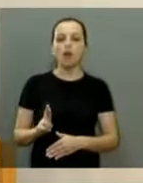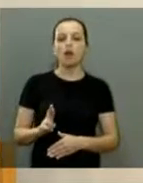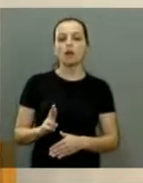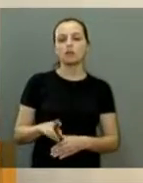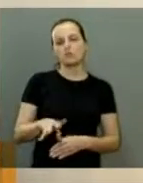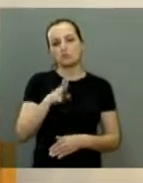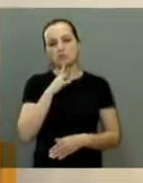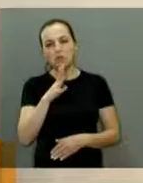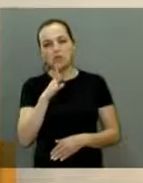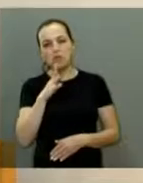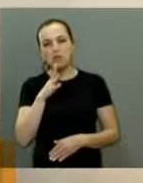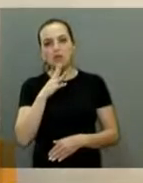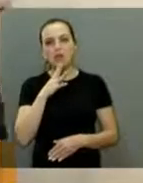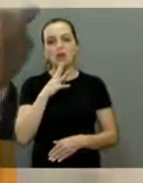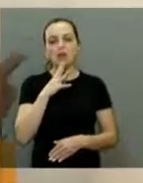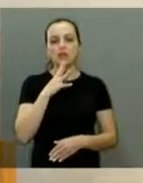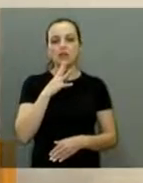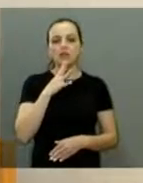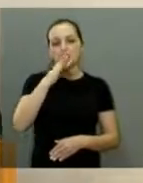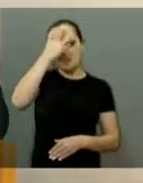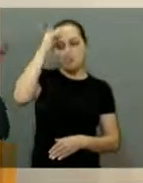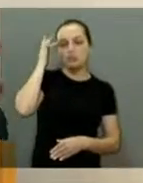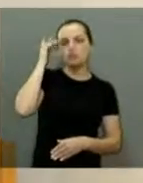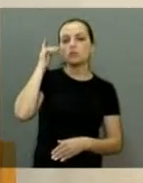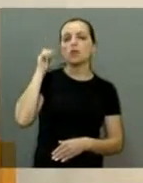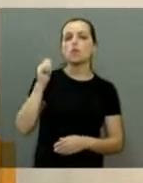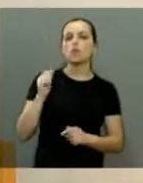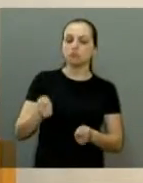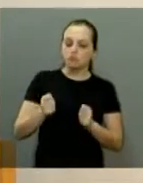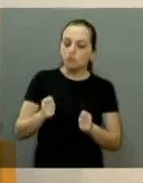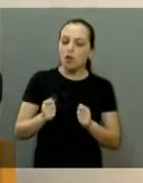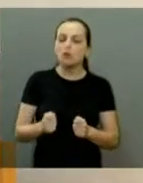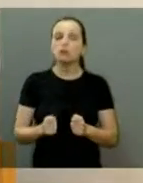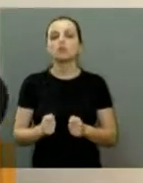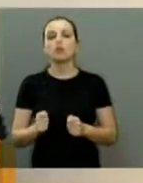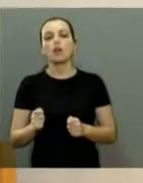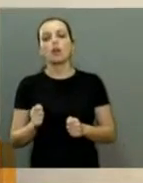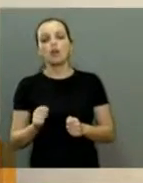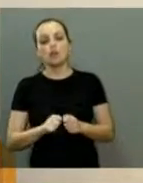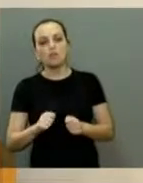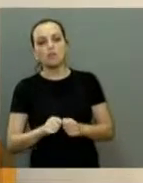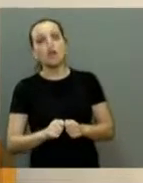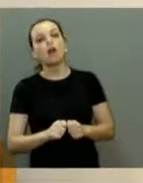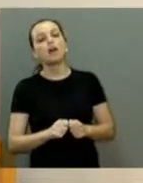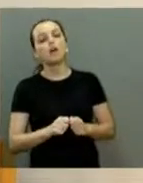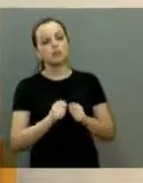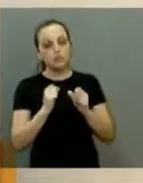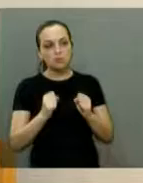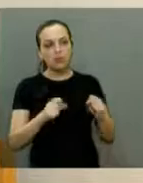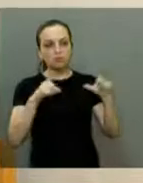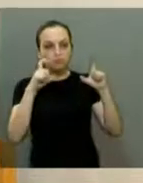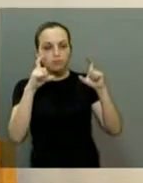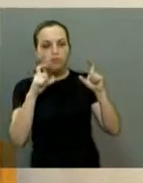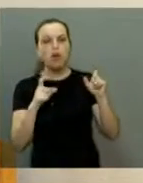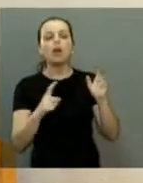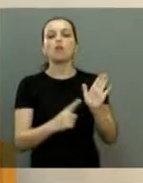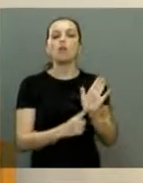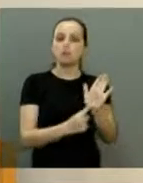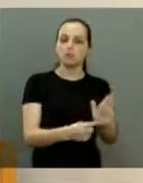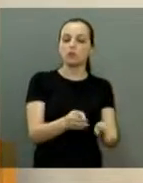conhece quem é o carro ser do bairro lá no meu bairro jardim américa e eu sei que é que se pode fotografar um vídeo vai servir como